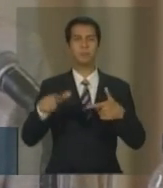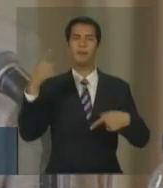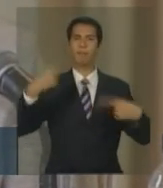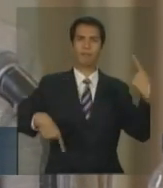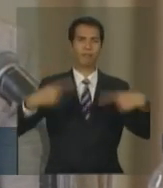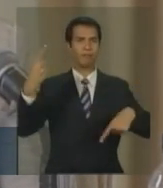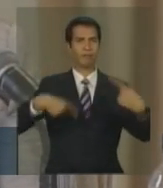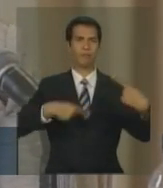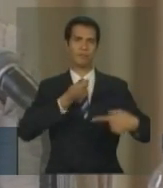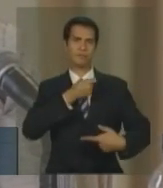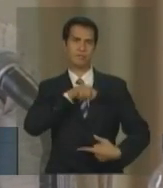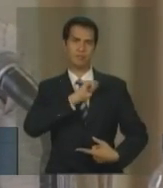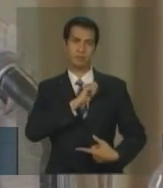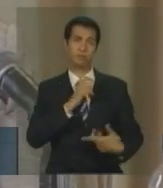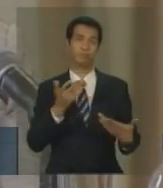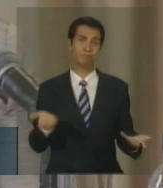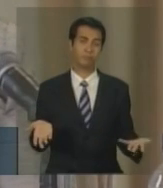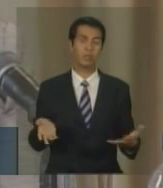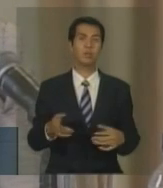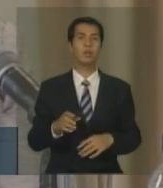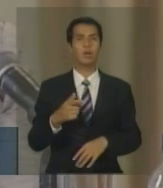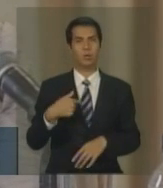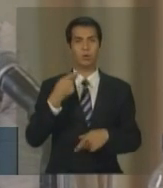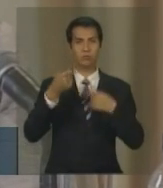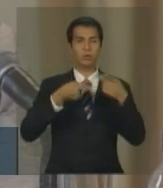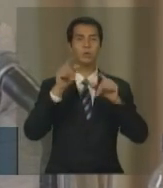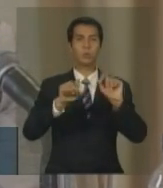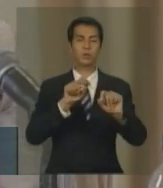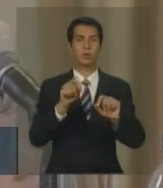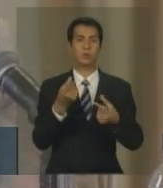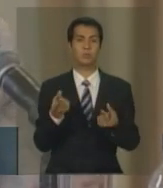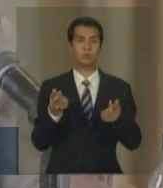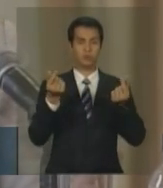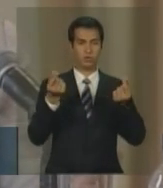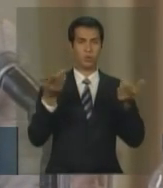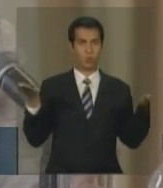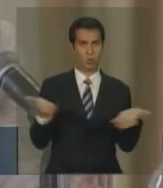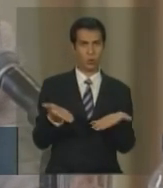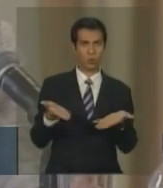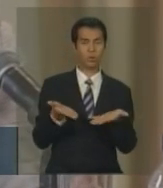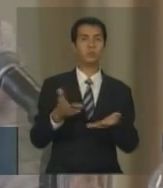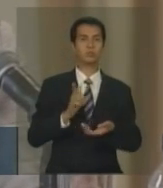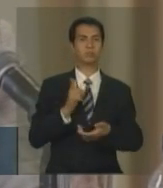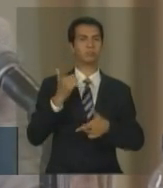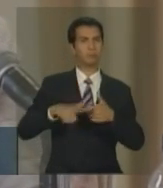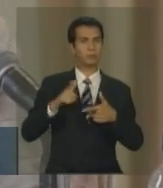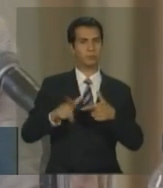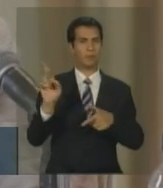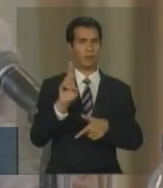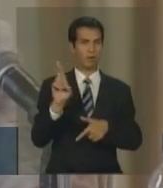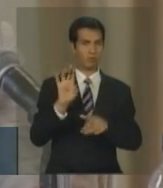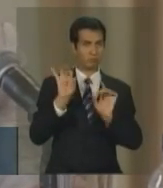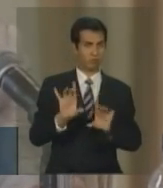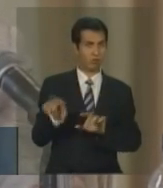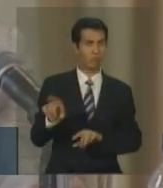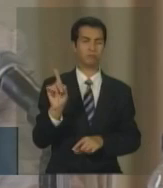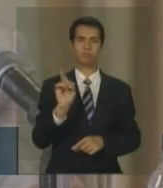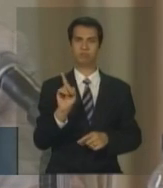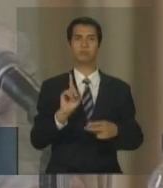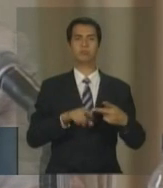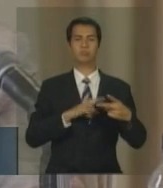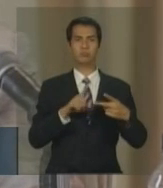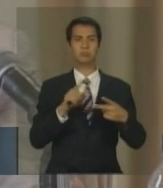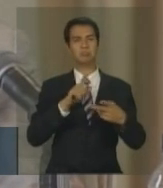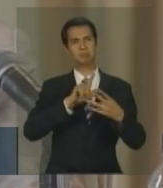que esses movimentos de instabilidade das moedas hoje, porque não foi só o real, né, gente? Houve uma